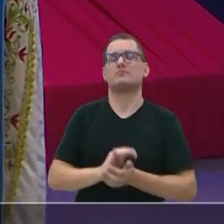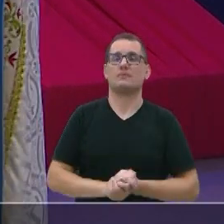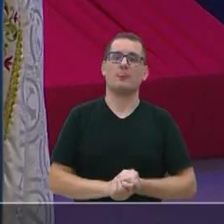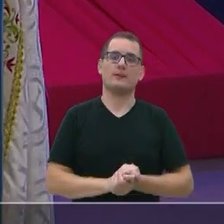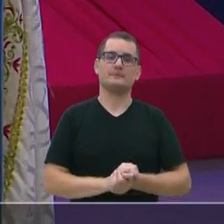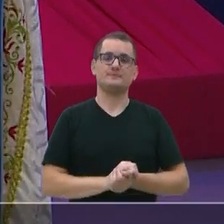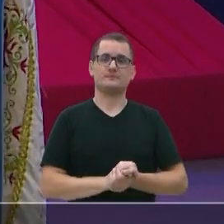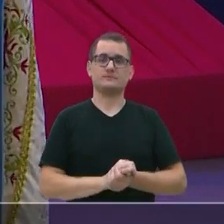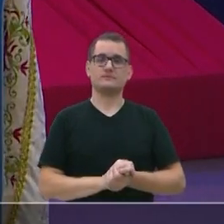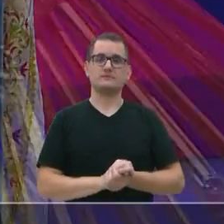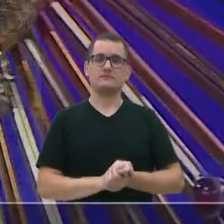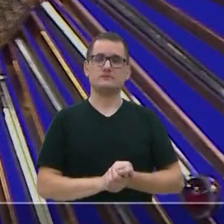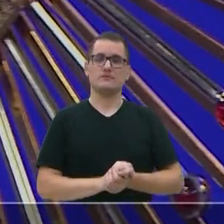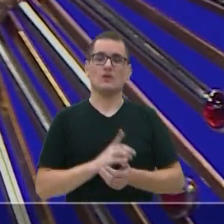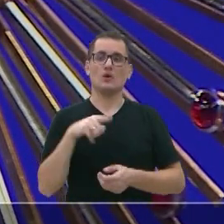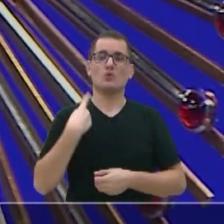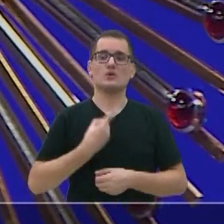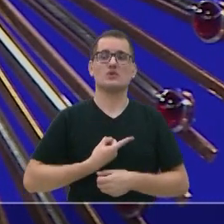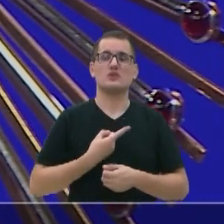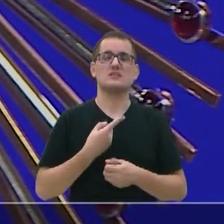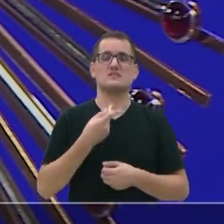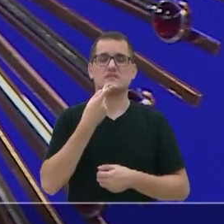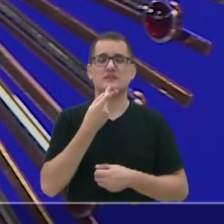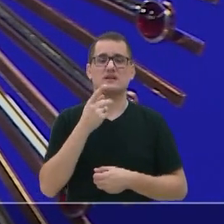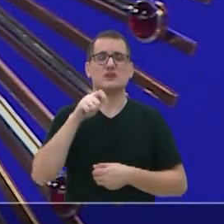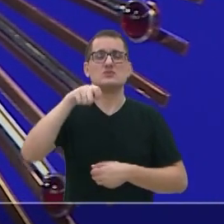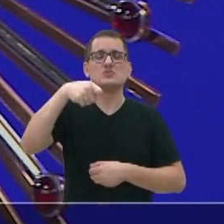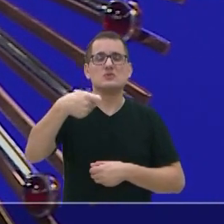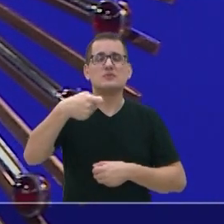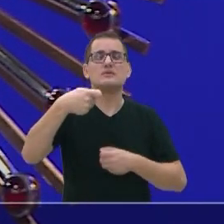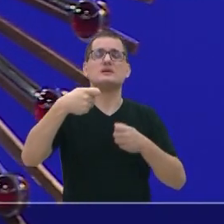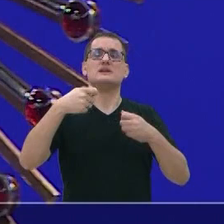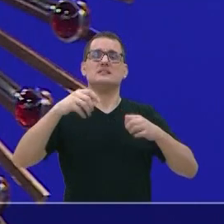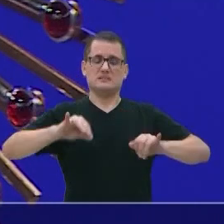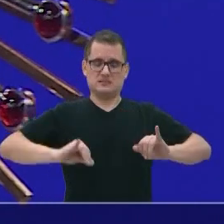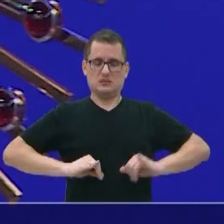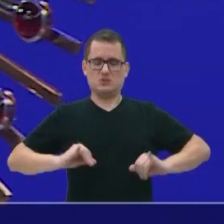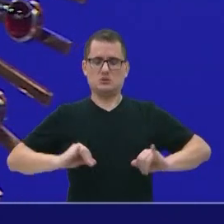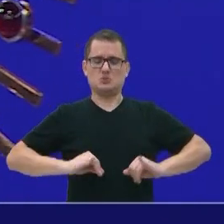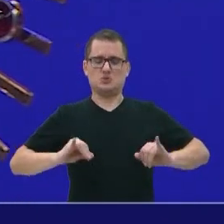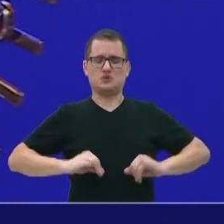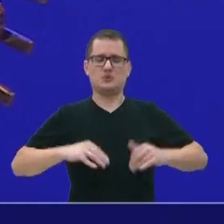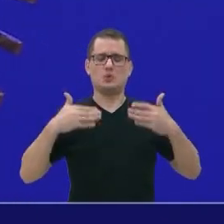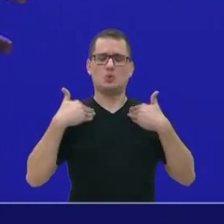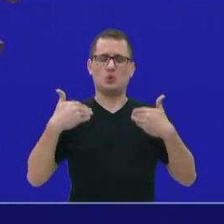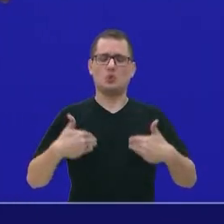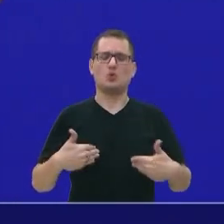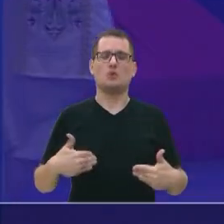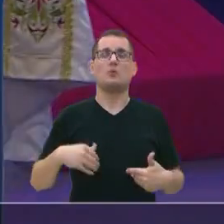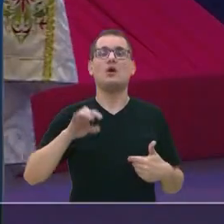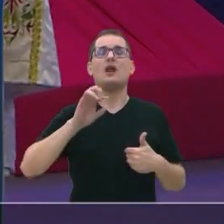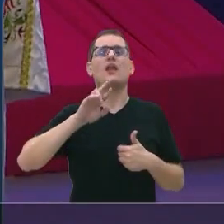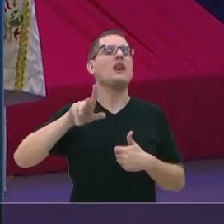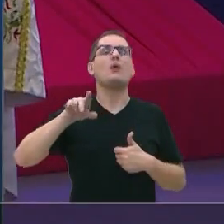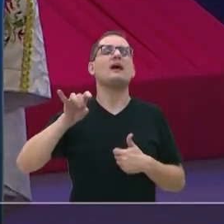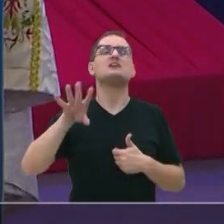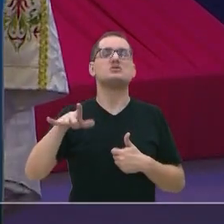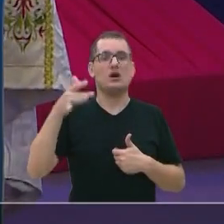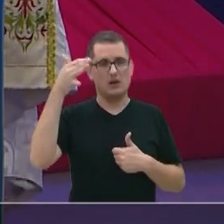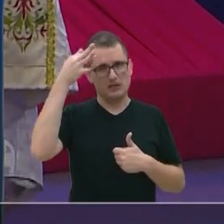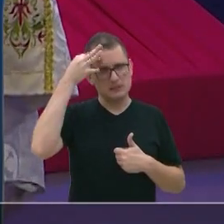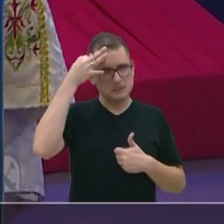E quando nós falamos em sofrimento físico, não falamos somente em dores de cabeça,